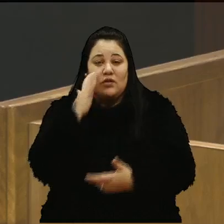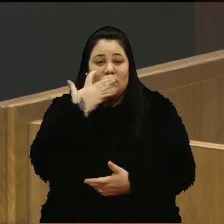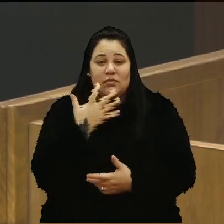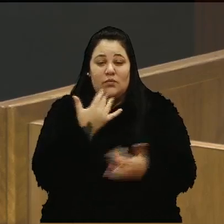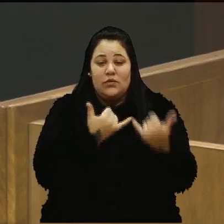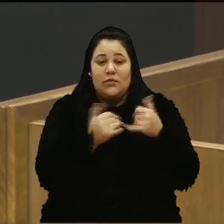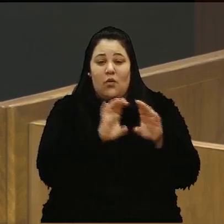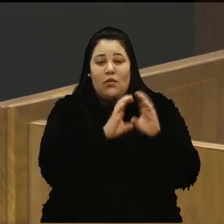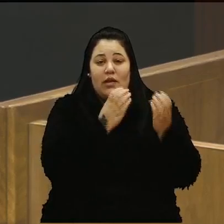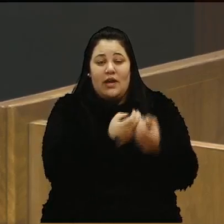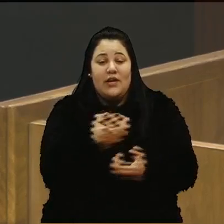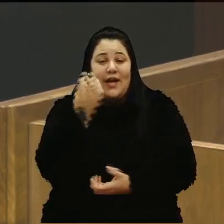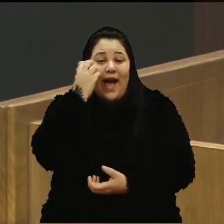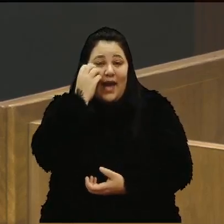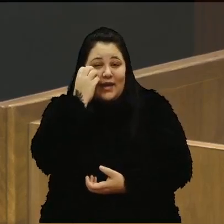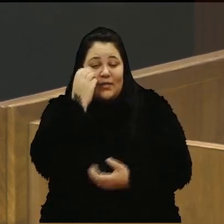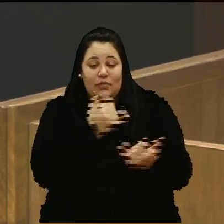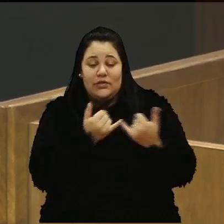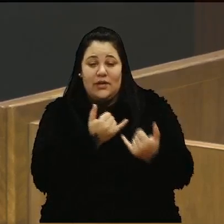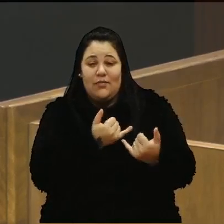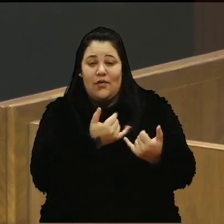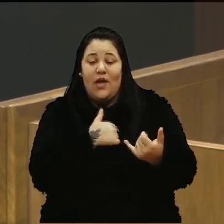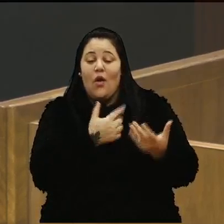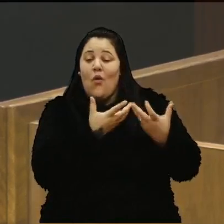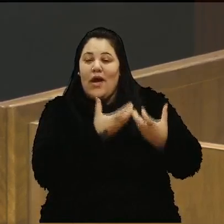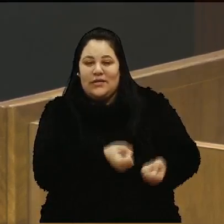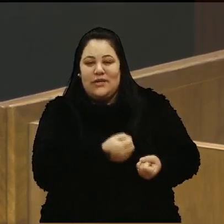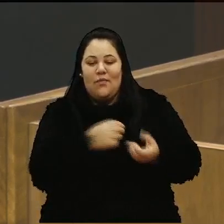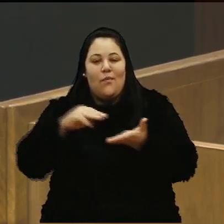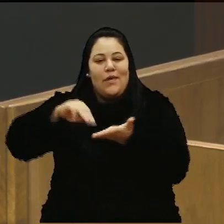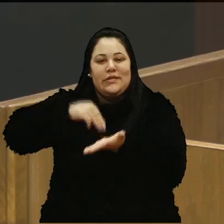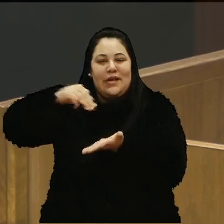de Anarrec, que eu tenho recebido, né, nas